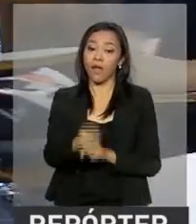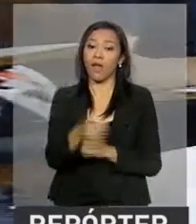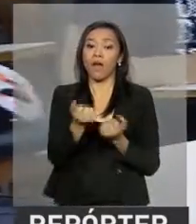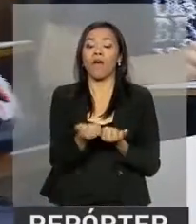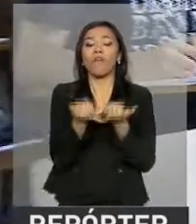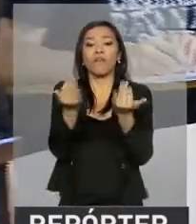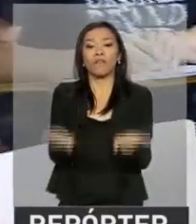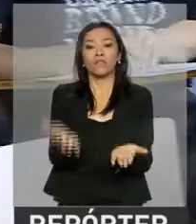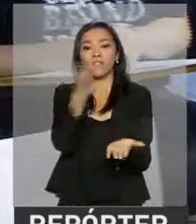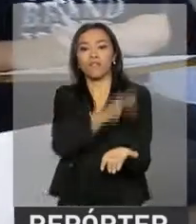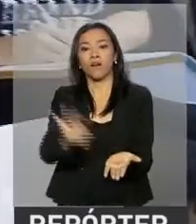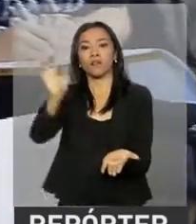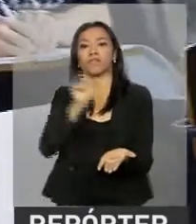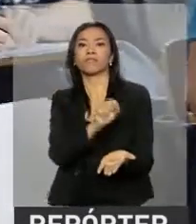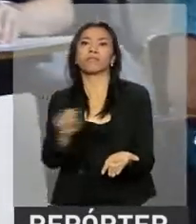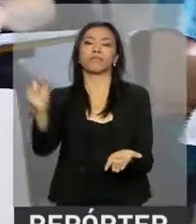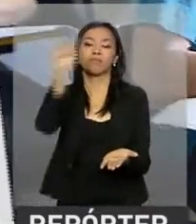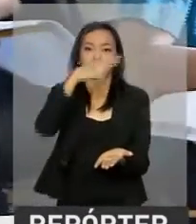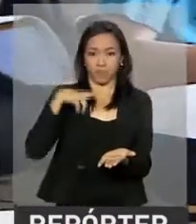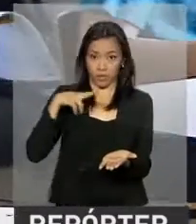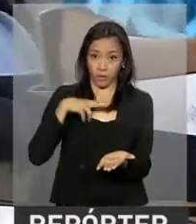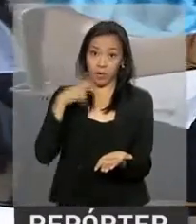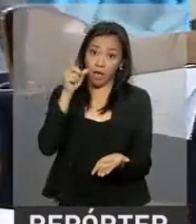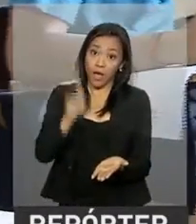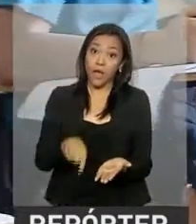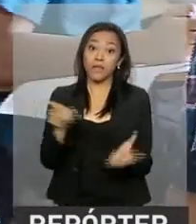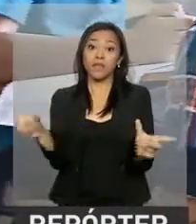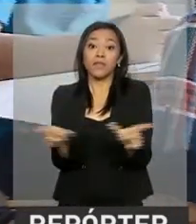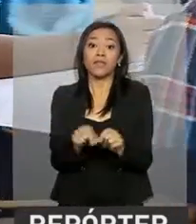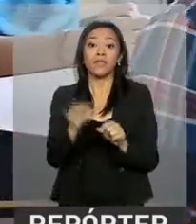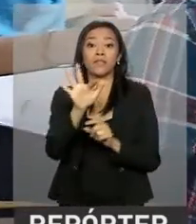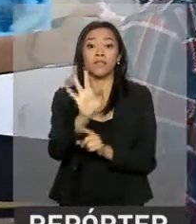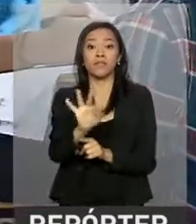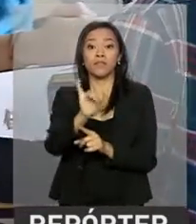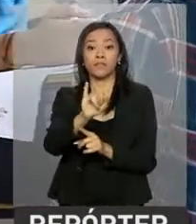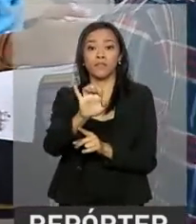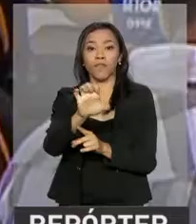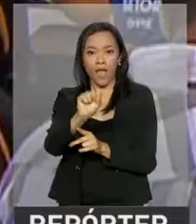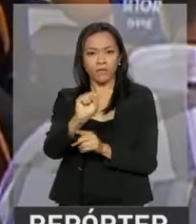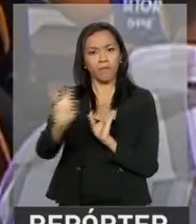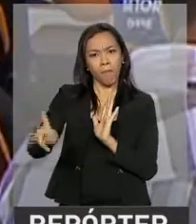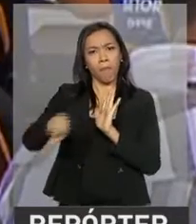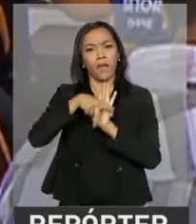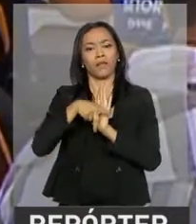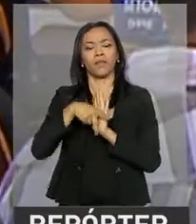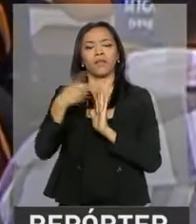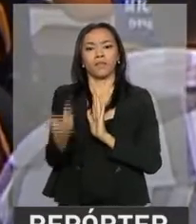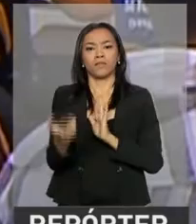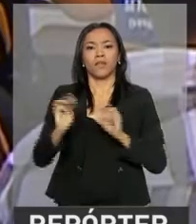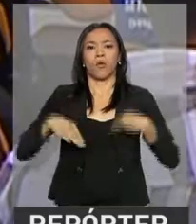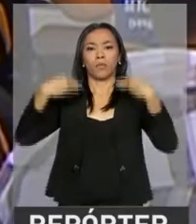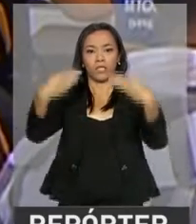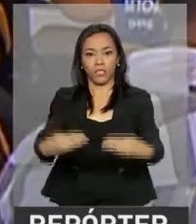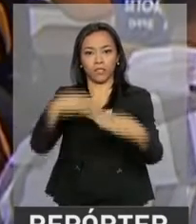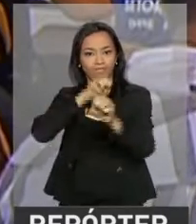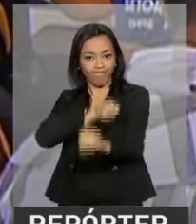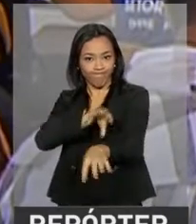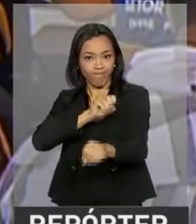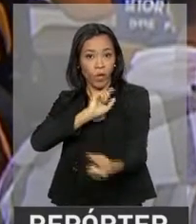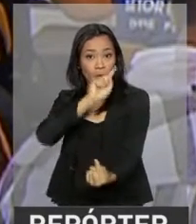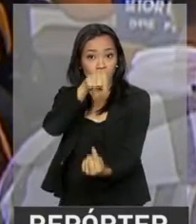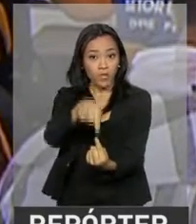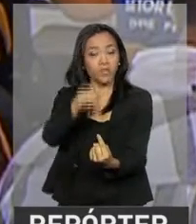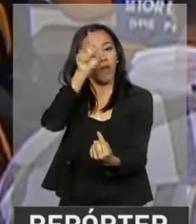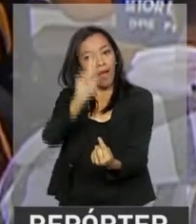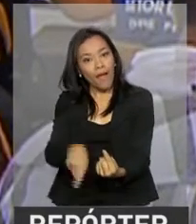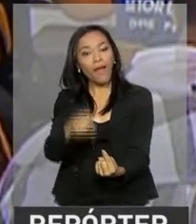particulares de ensino. O Fundo de Financiamento Estudantil, ele é um programa do Ministério da Educação aí criado para